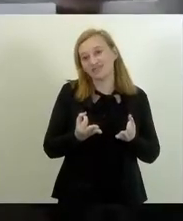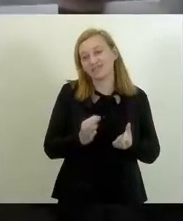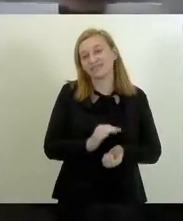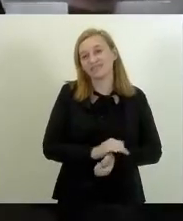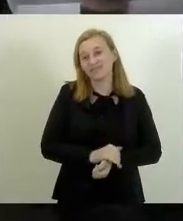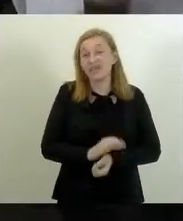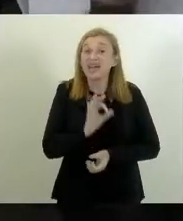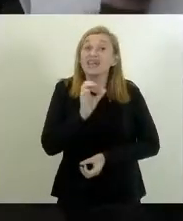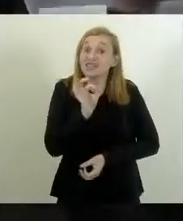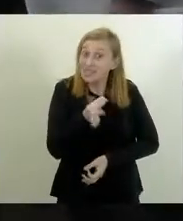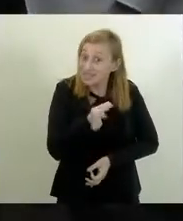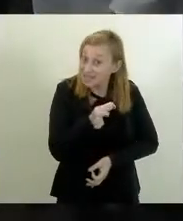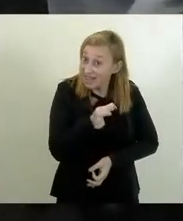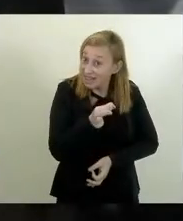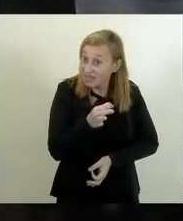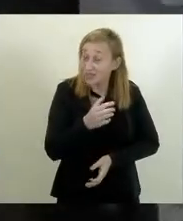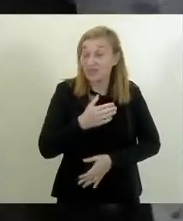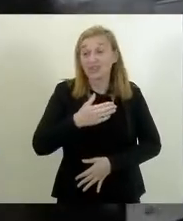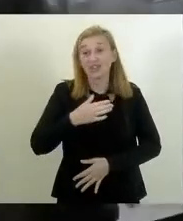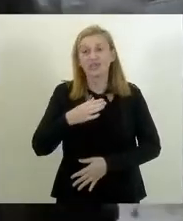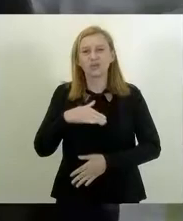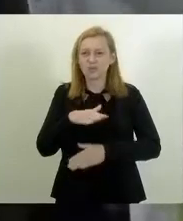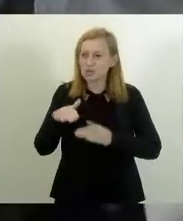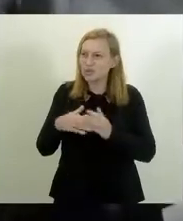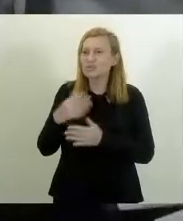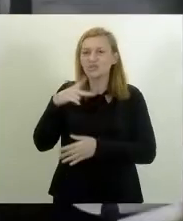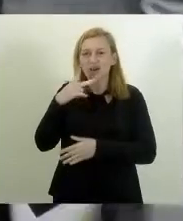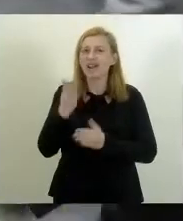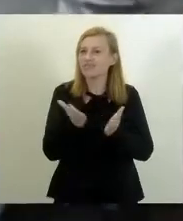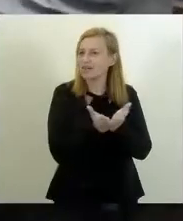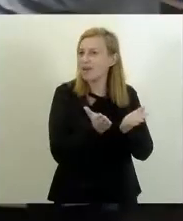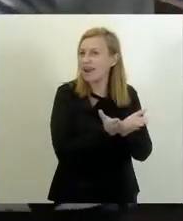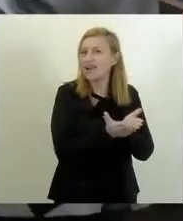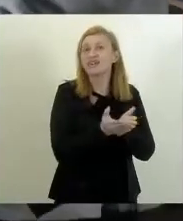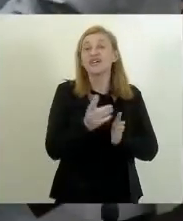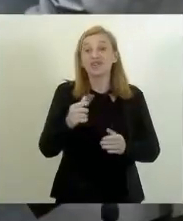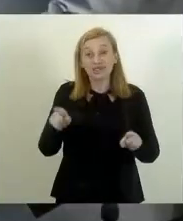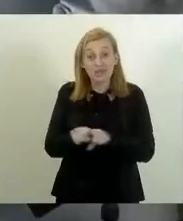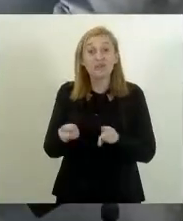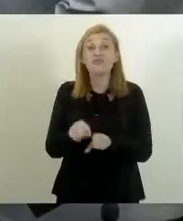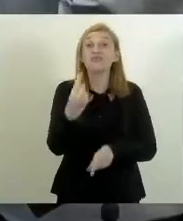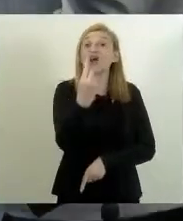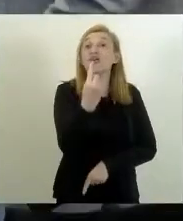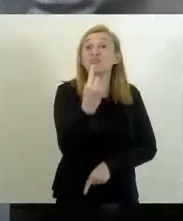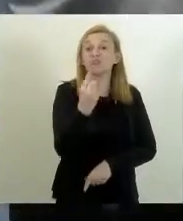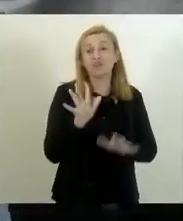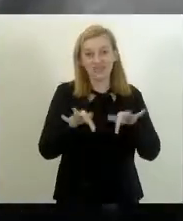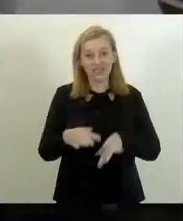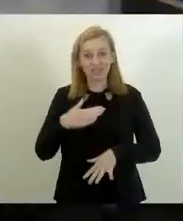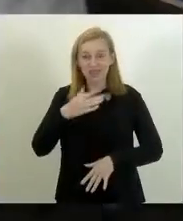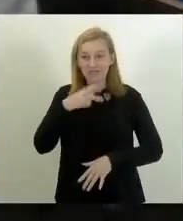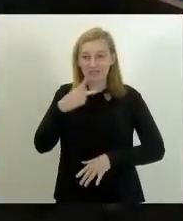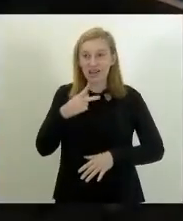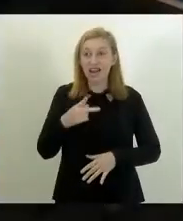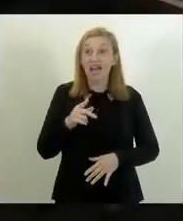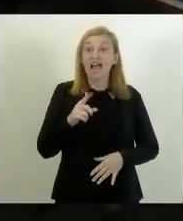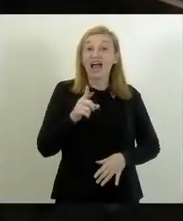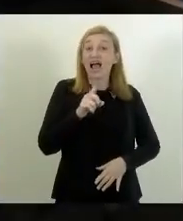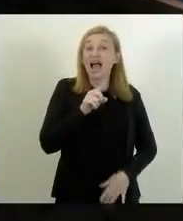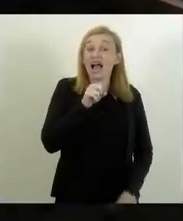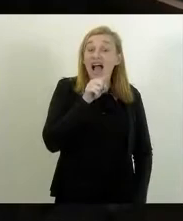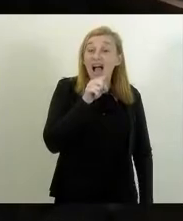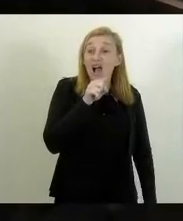É óbvio, e aí todos citaram um pouco da palavra, eu quero citar uma para terminar a minha fala. aquele que não